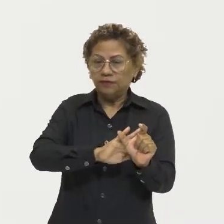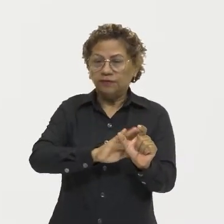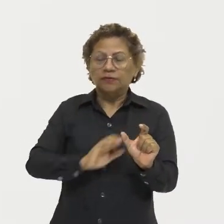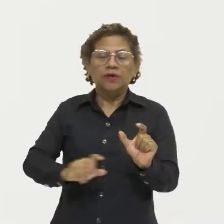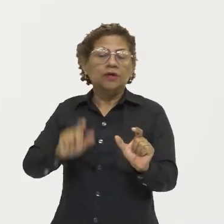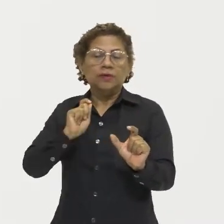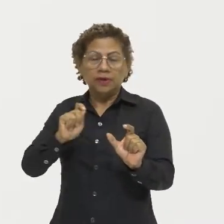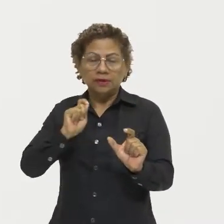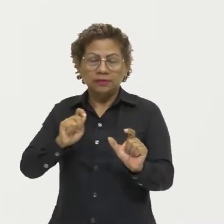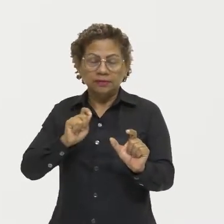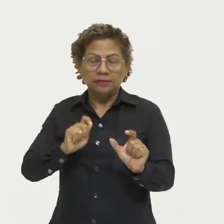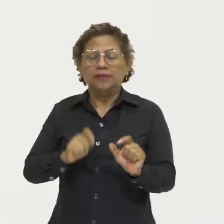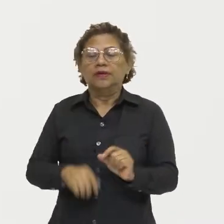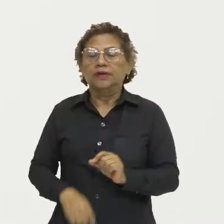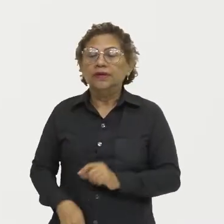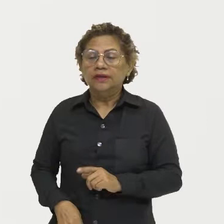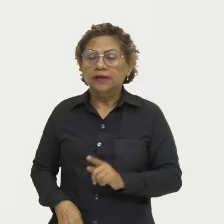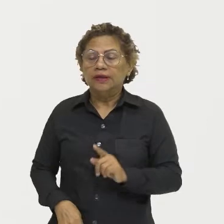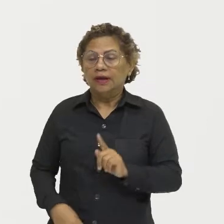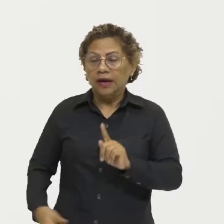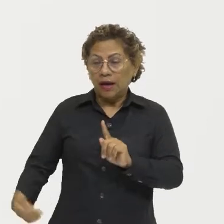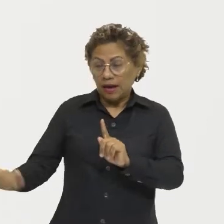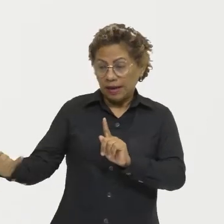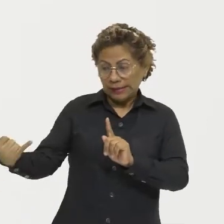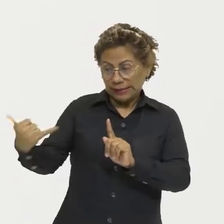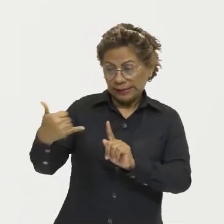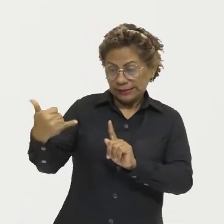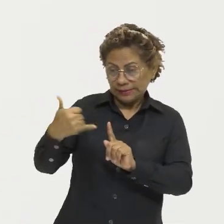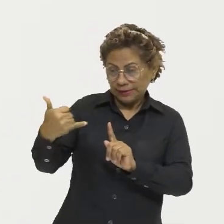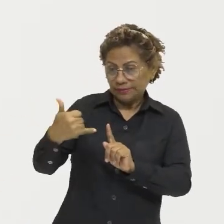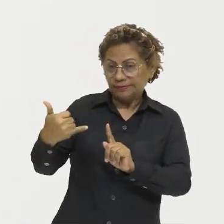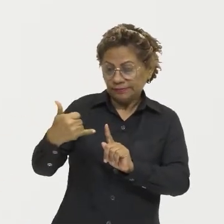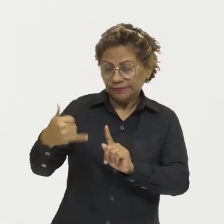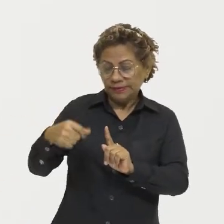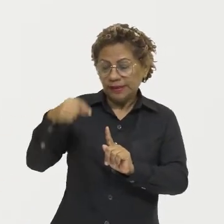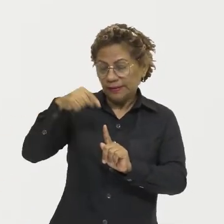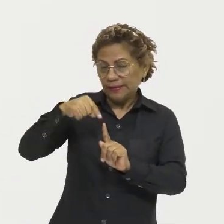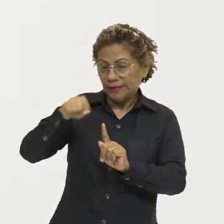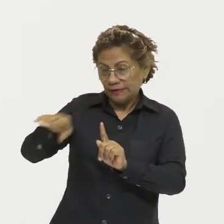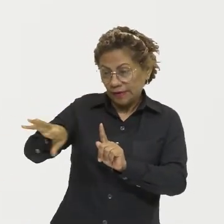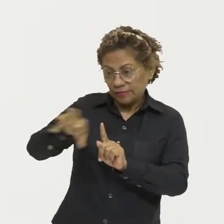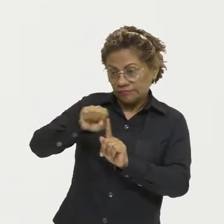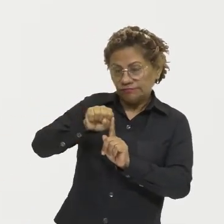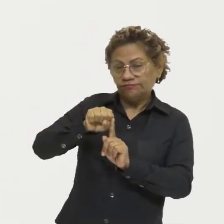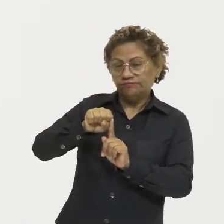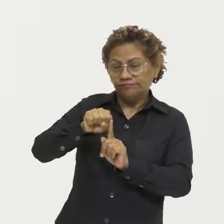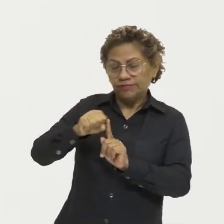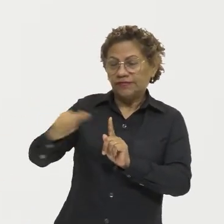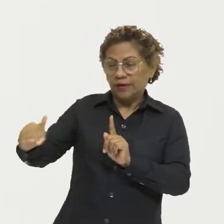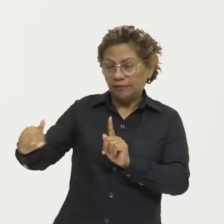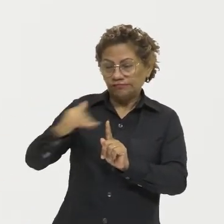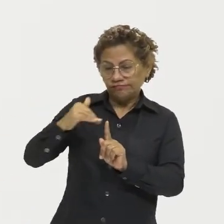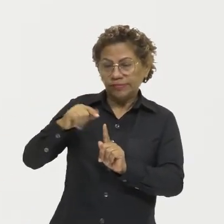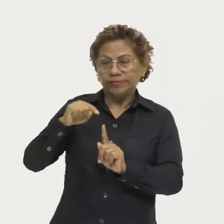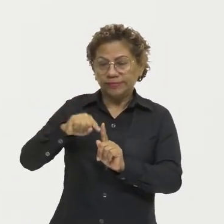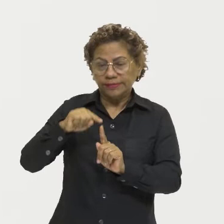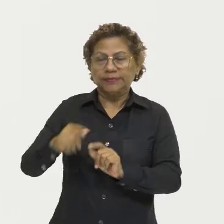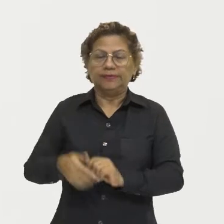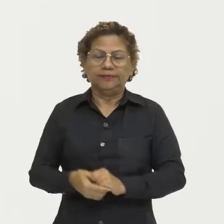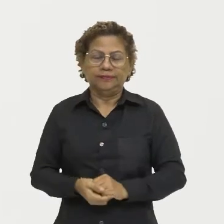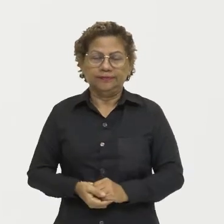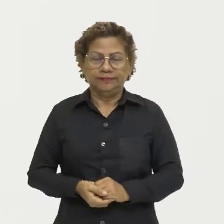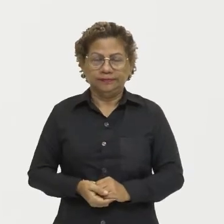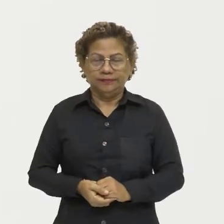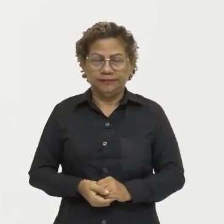estar com foco no receptor, ou seja, a pessoa que vai receber essa informação. E